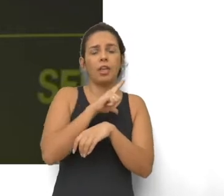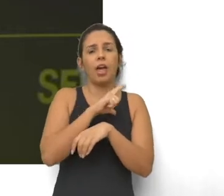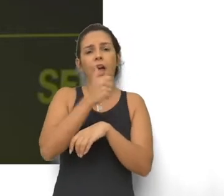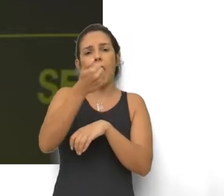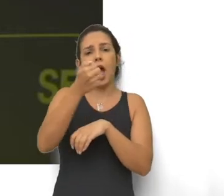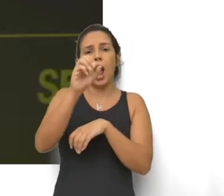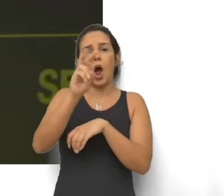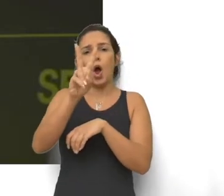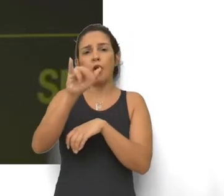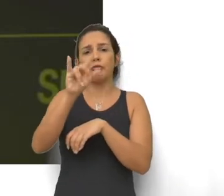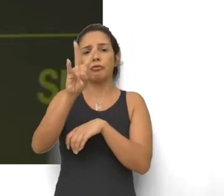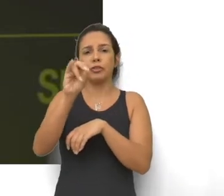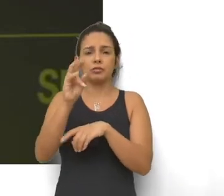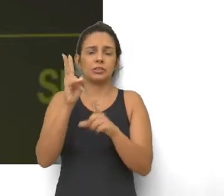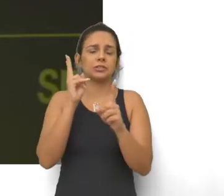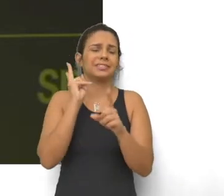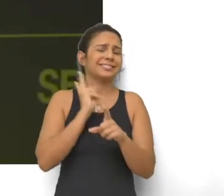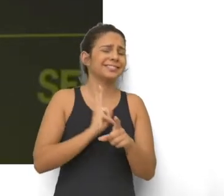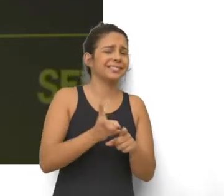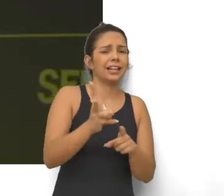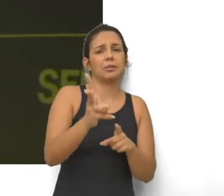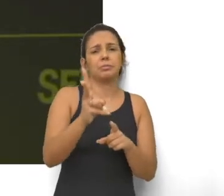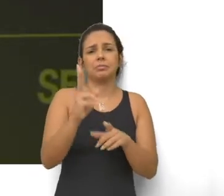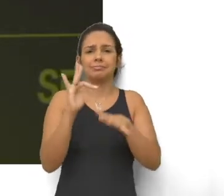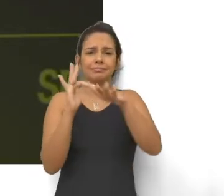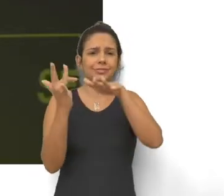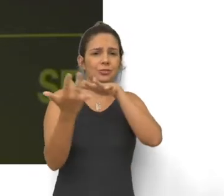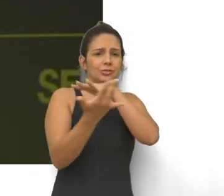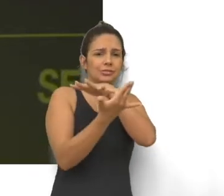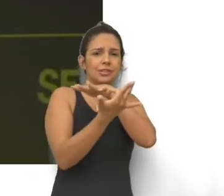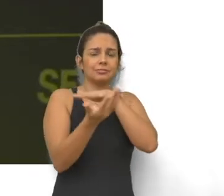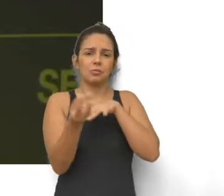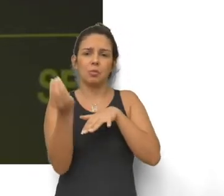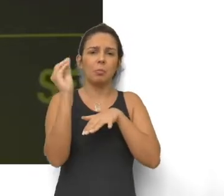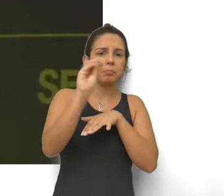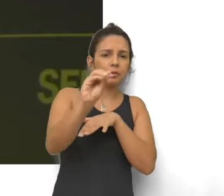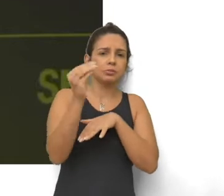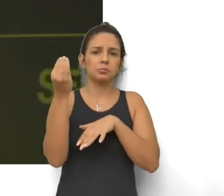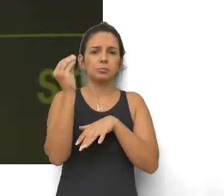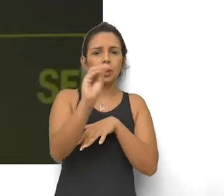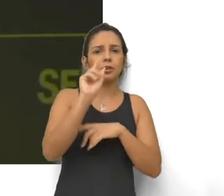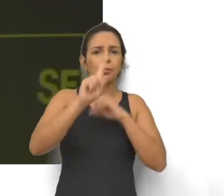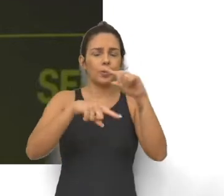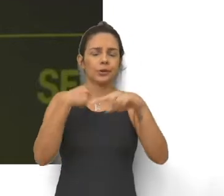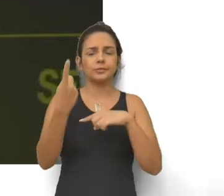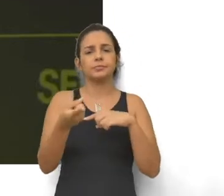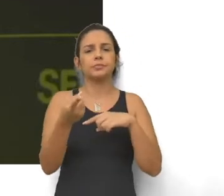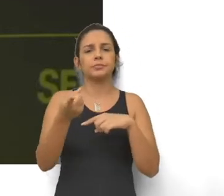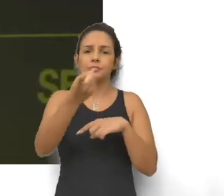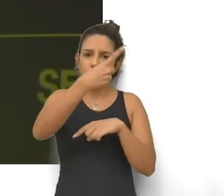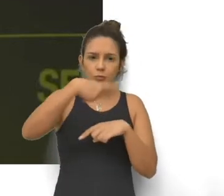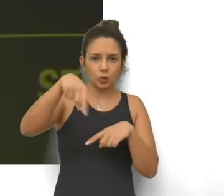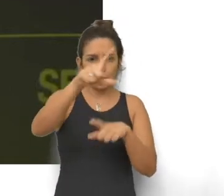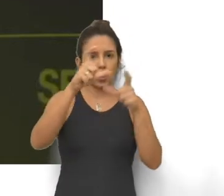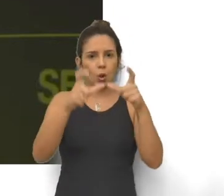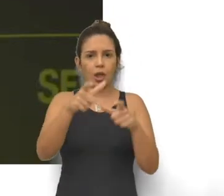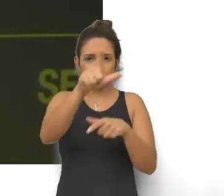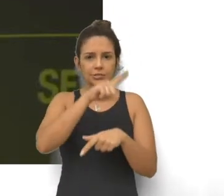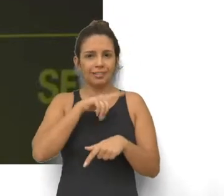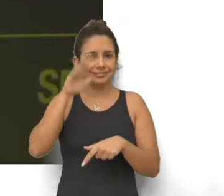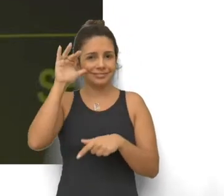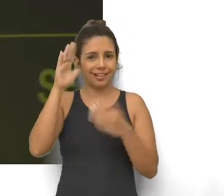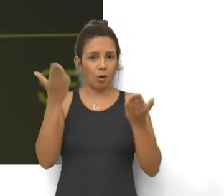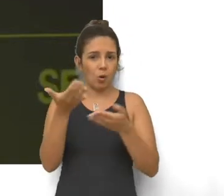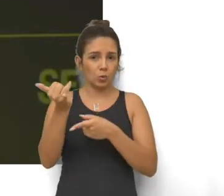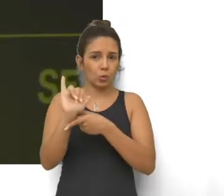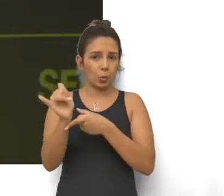vivo, sempre pelas redes sociais, e deposita depois o programa nesse ambiente que você está